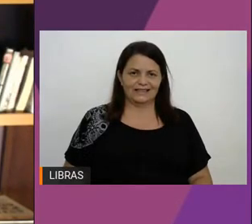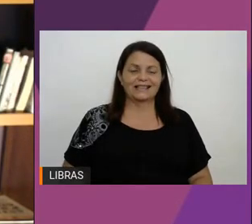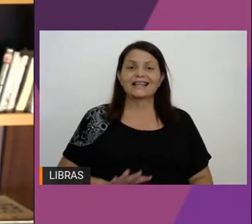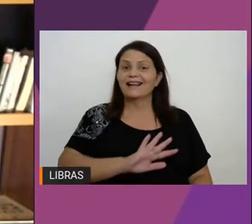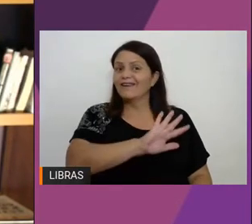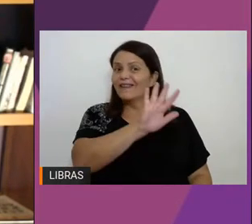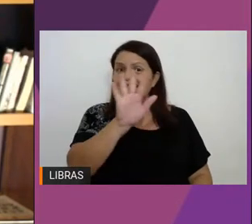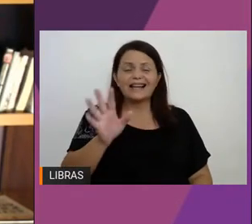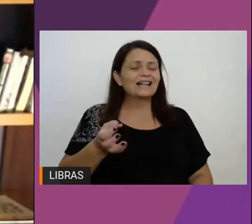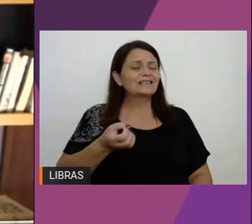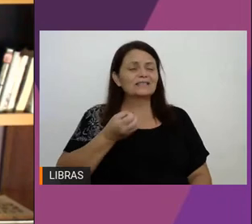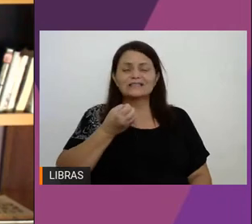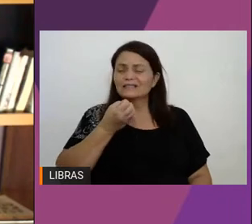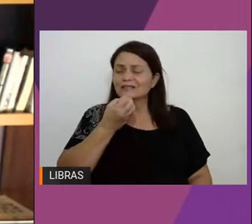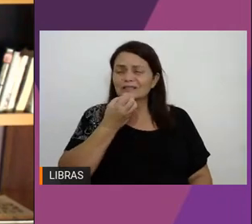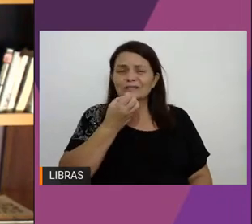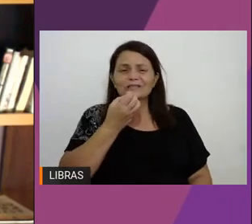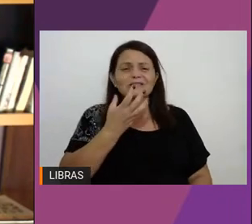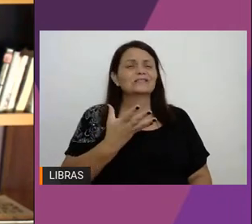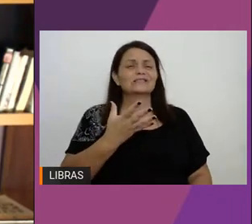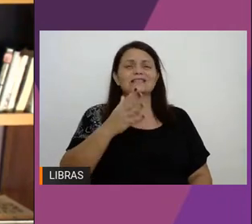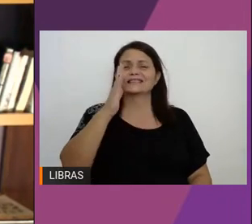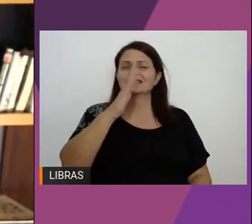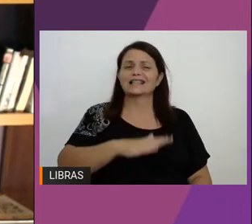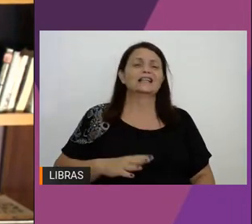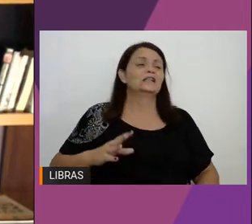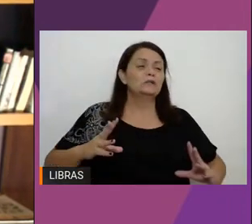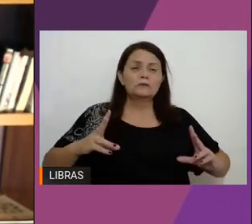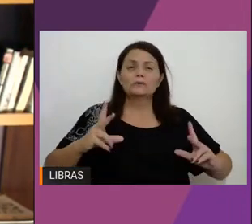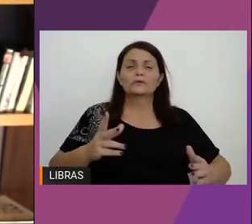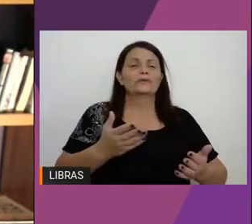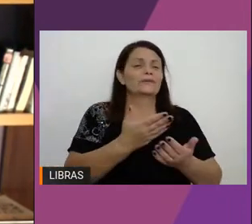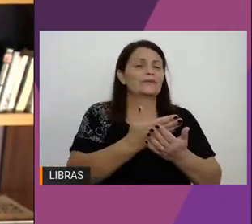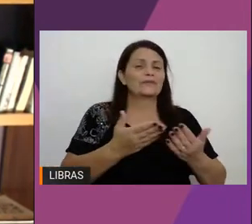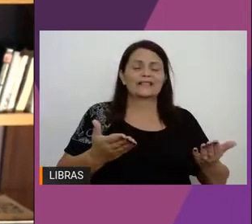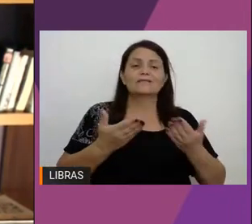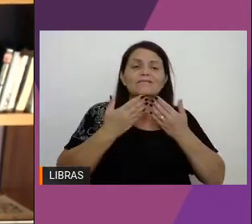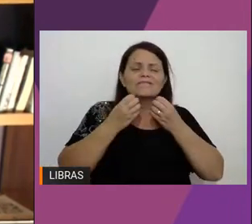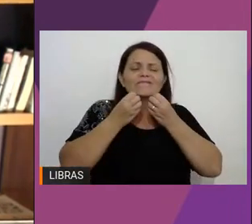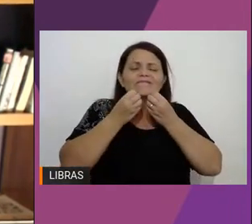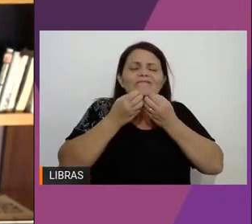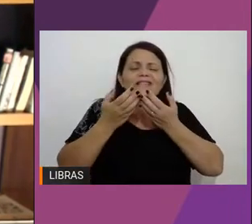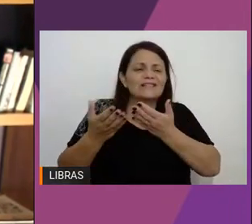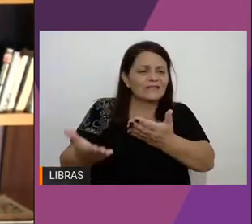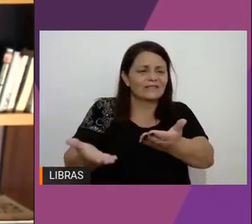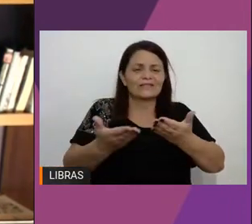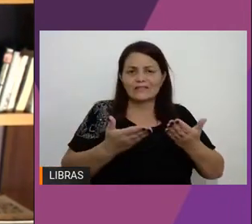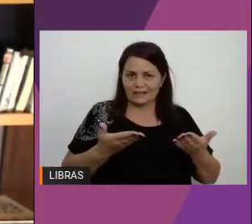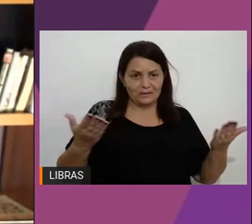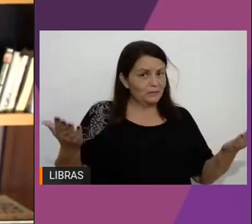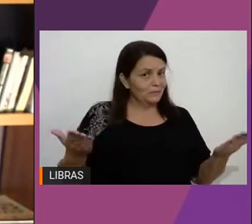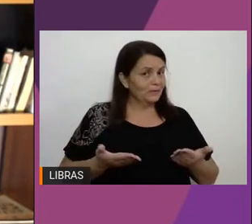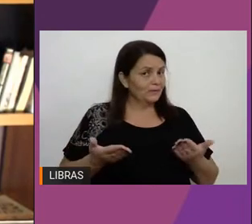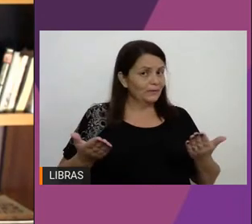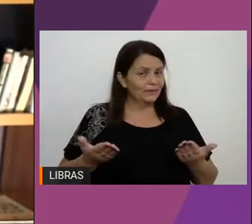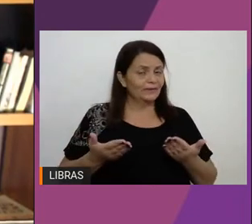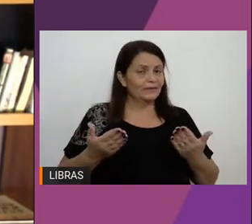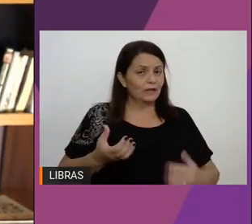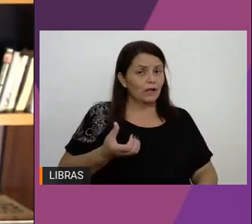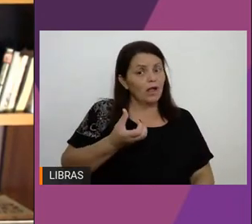o Olá a todas todos e todos muito bem vindas e bem vindos a